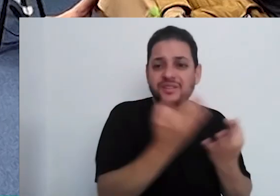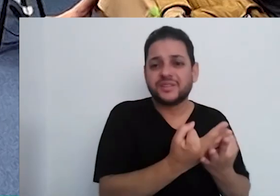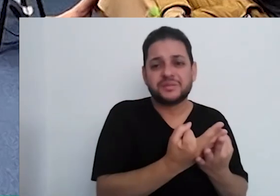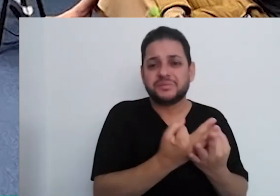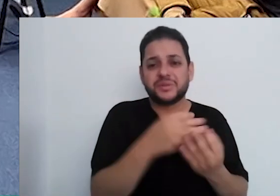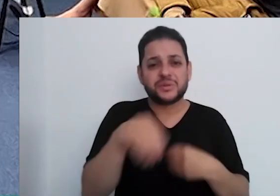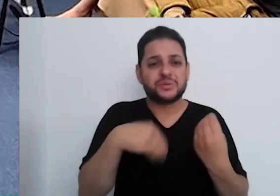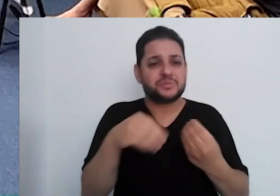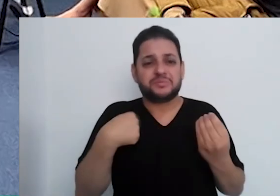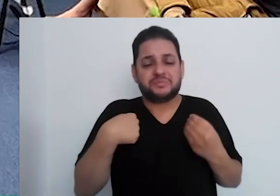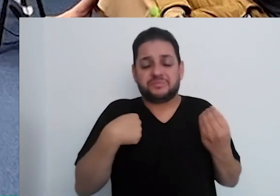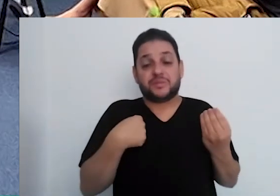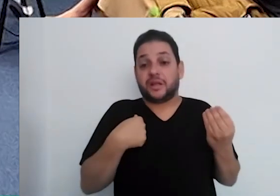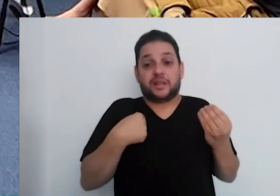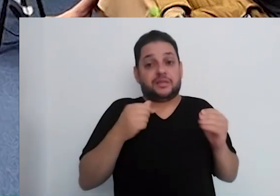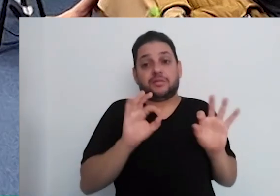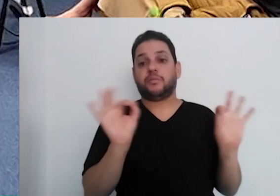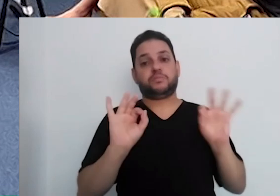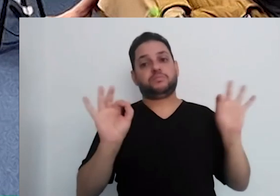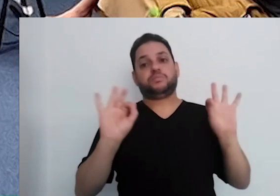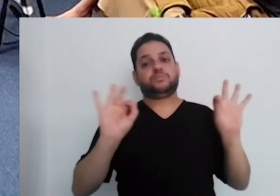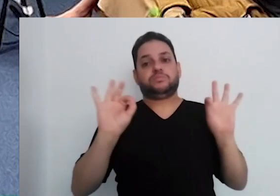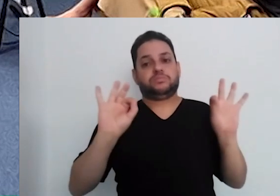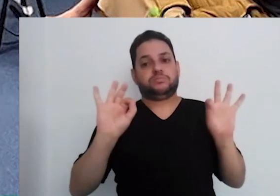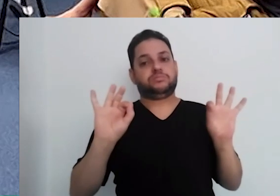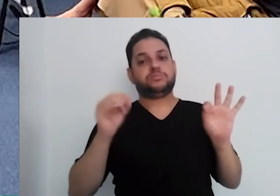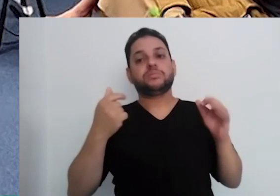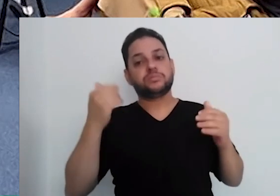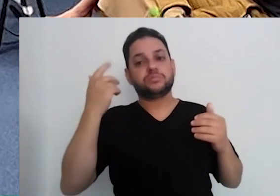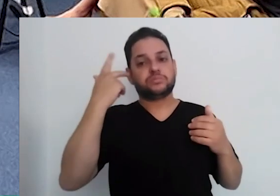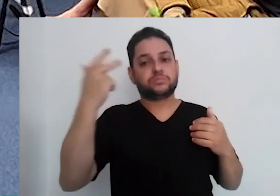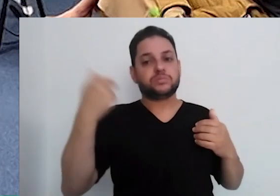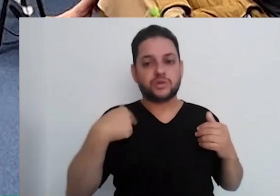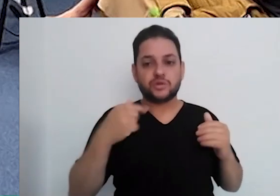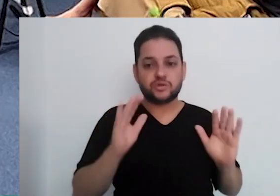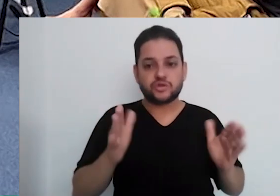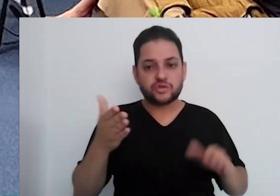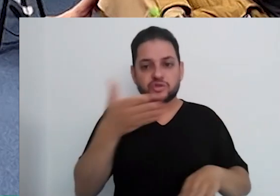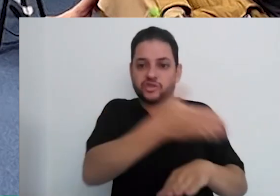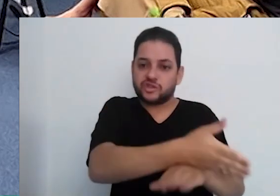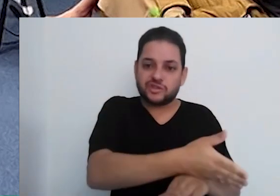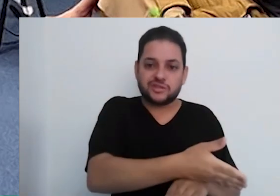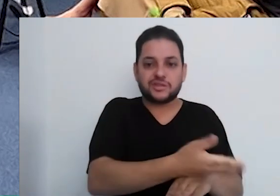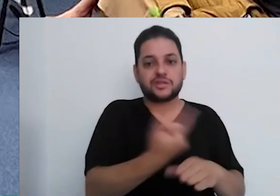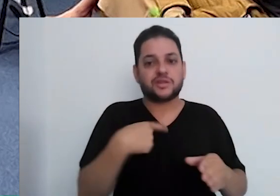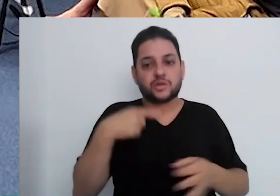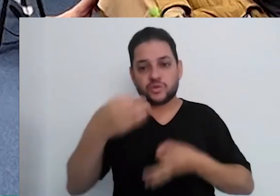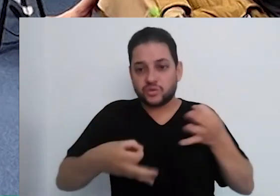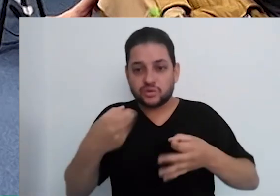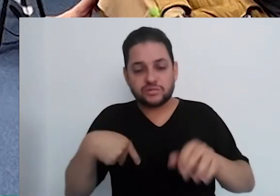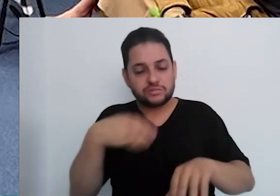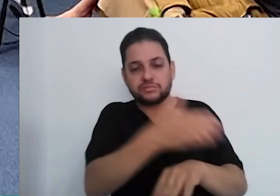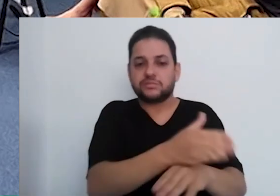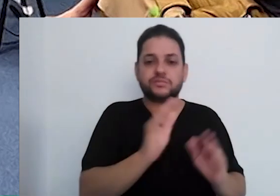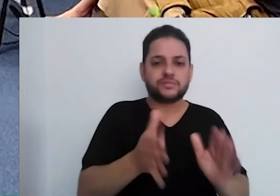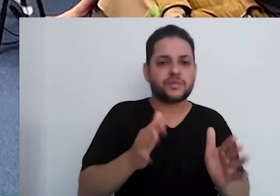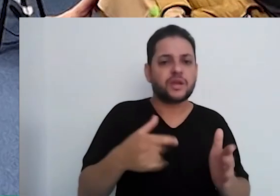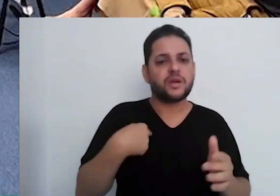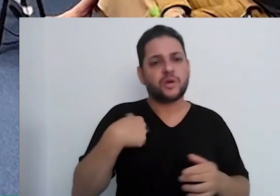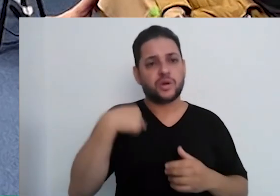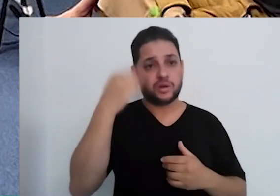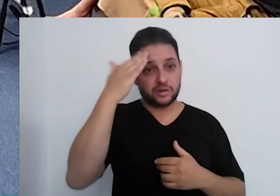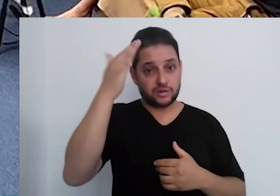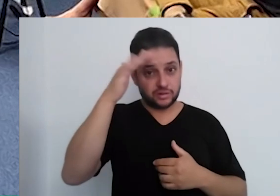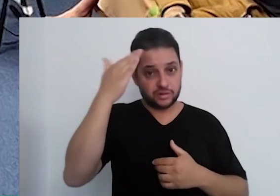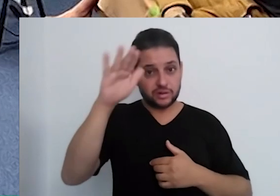já participei mas assim eu até por ter já participado não não no judiciário entendo que é algo que tem